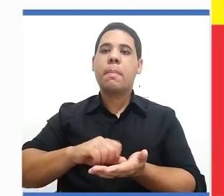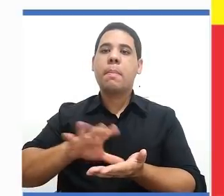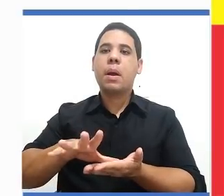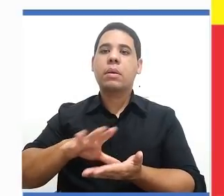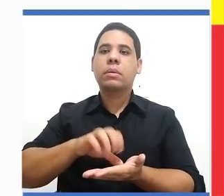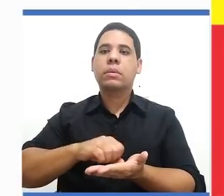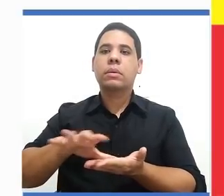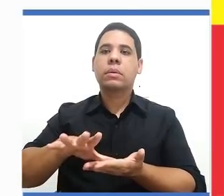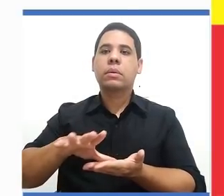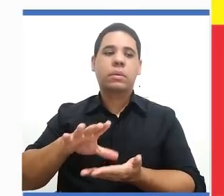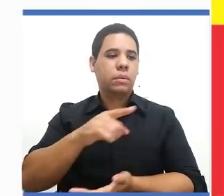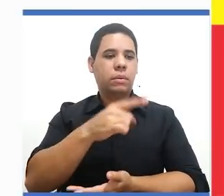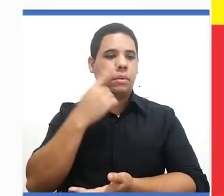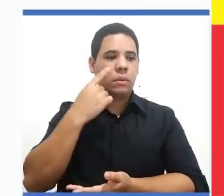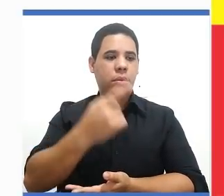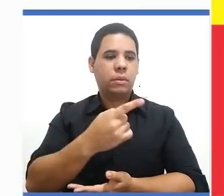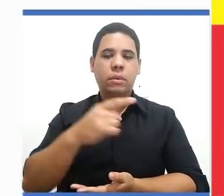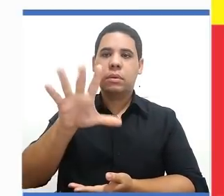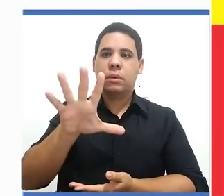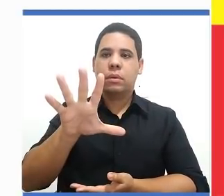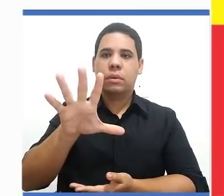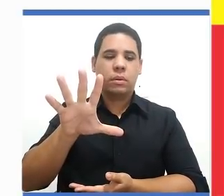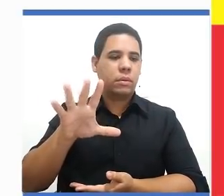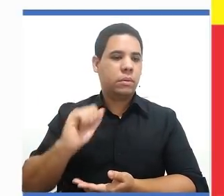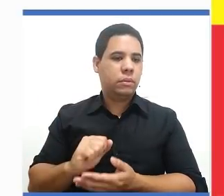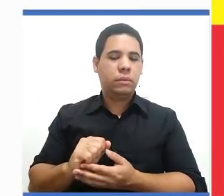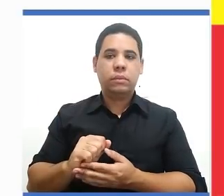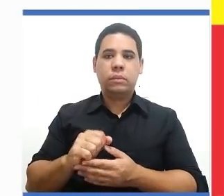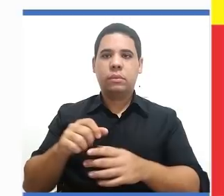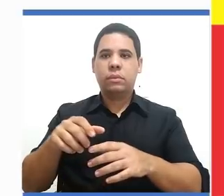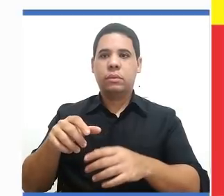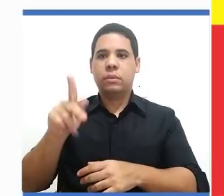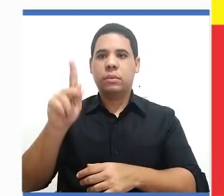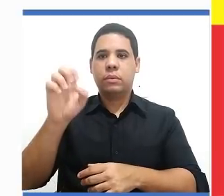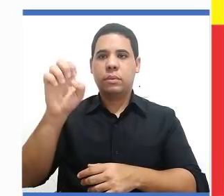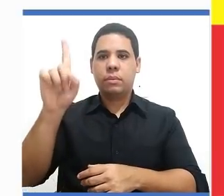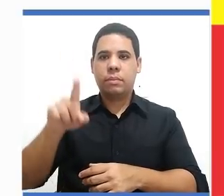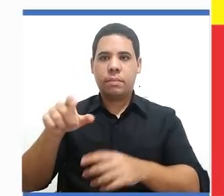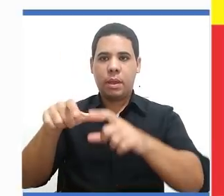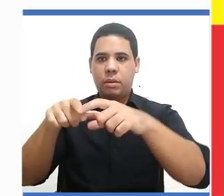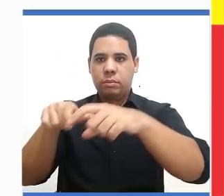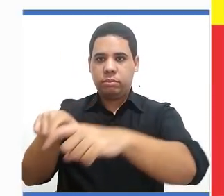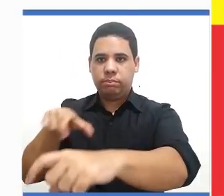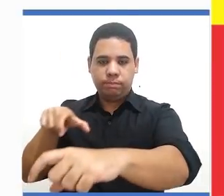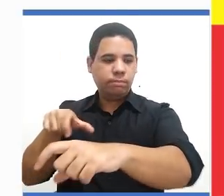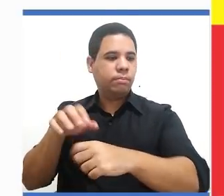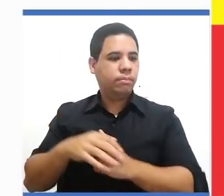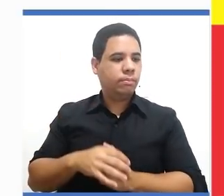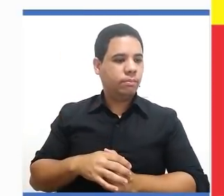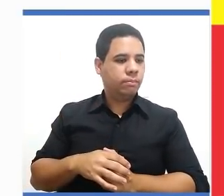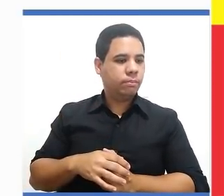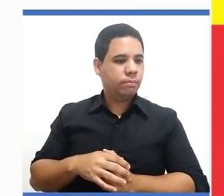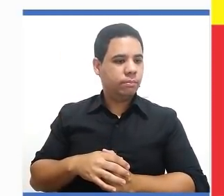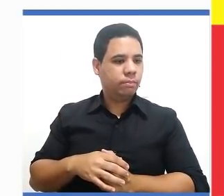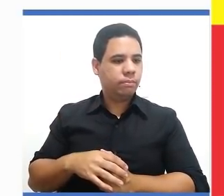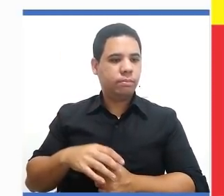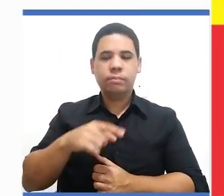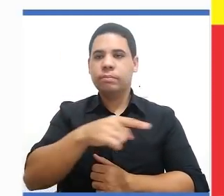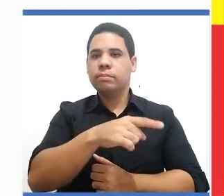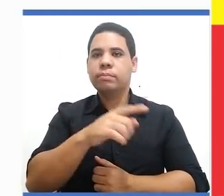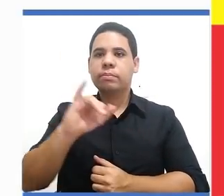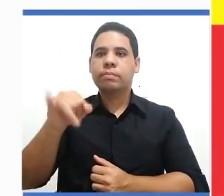veja, você pega essa distância aí, polegar até esse eixo do corpo. E o côvado, nesse